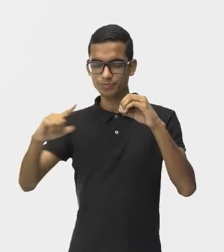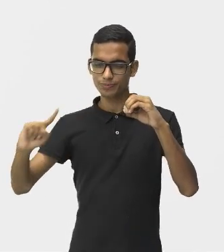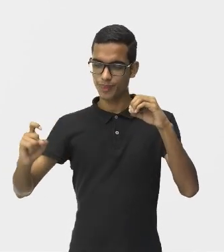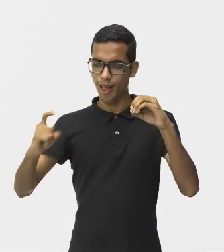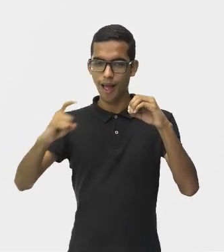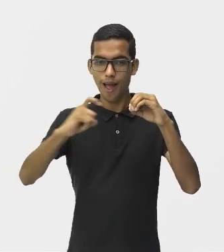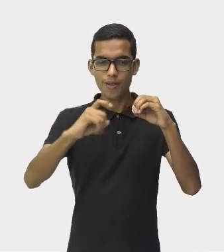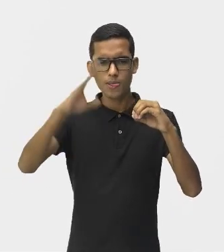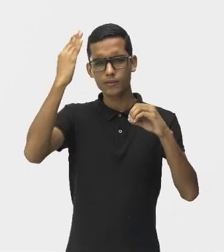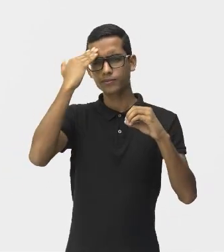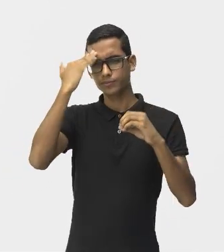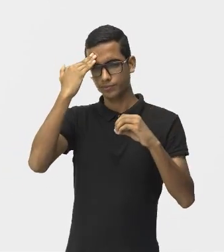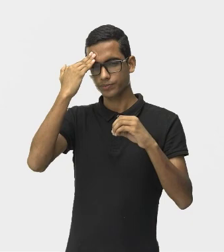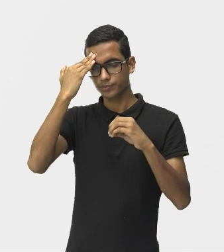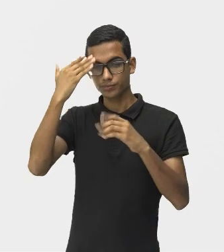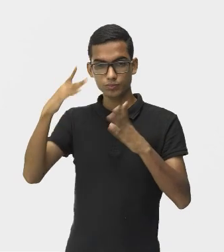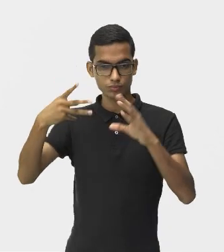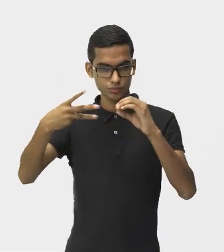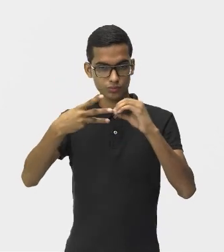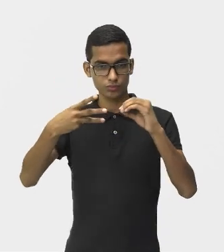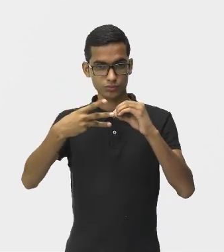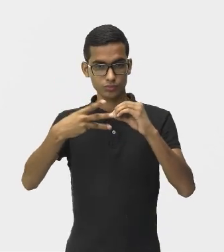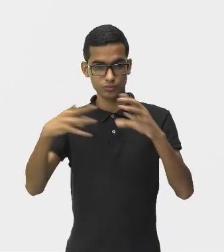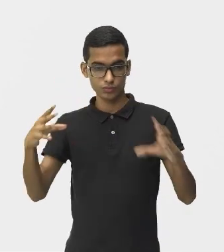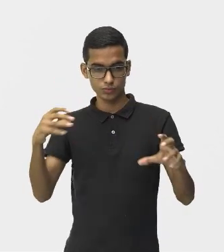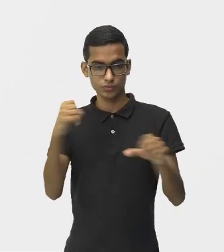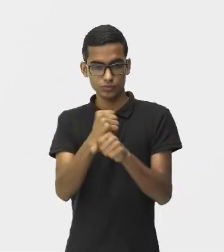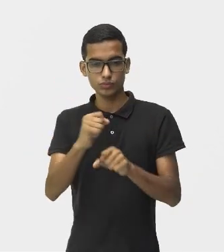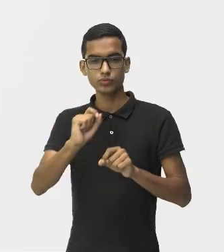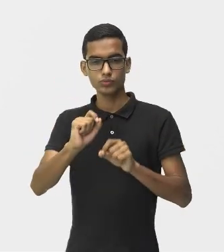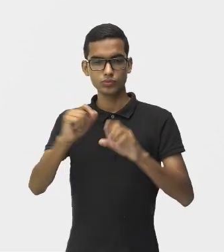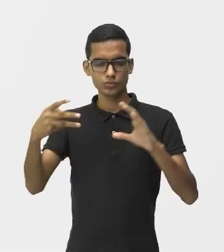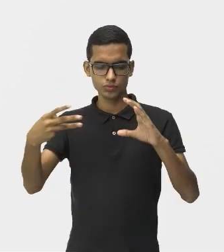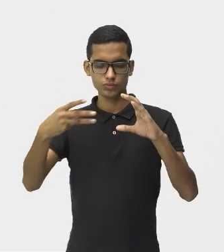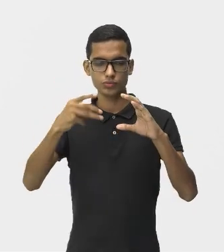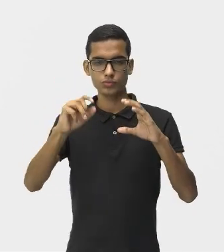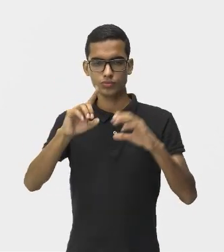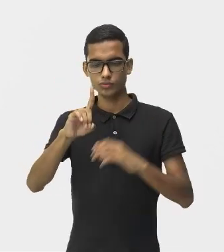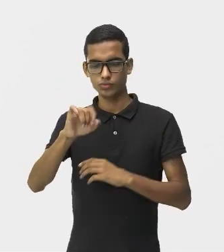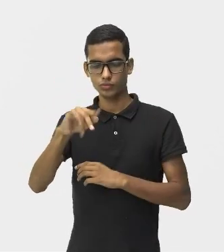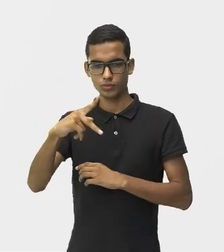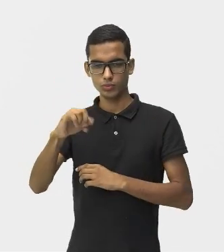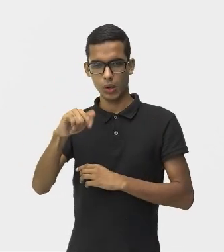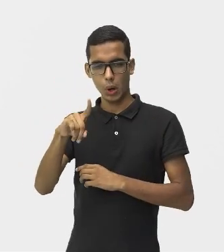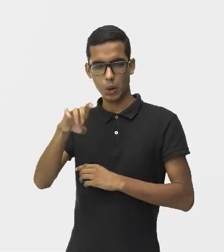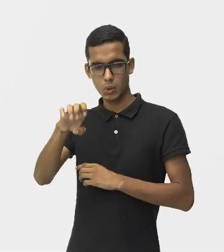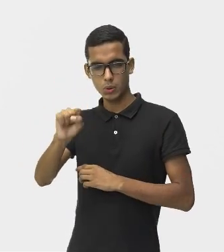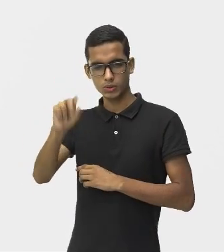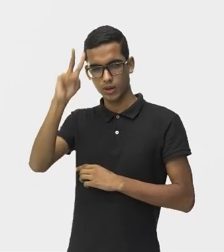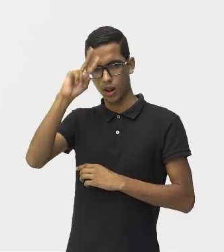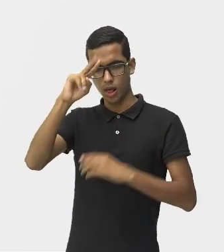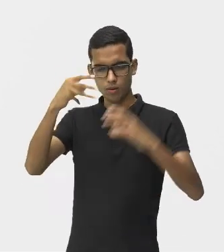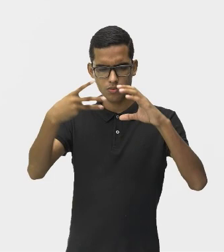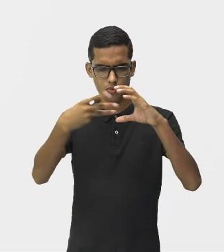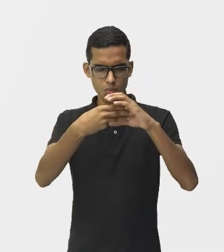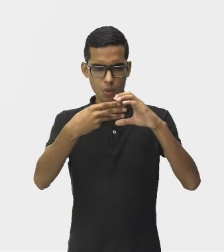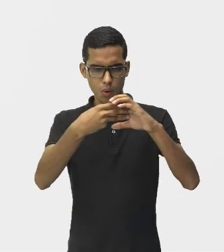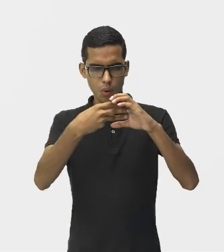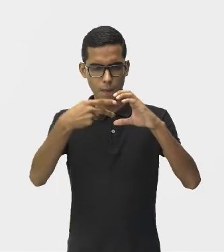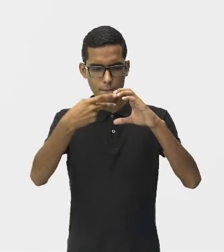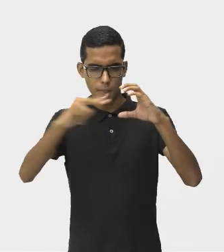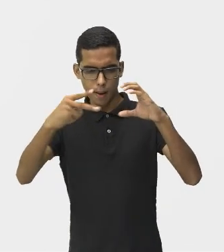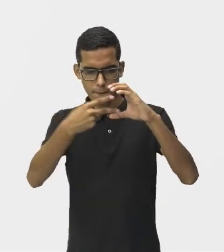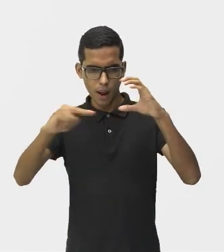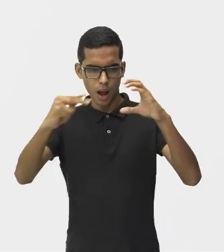células somáticas são habitualmente diploides, representados aqui, ó, diploides a gente sempre representa por 2